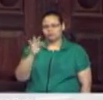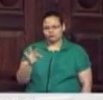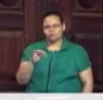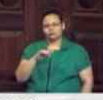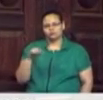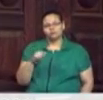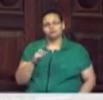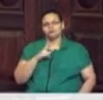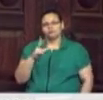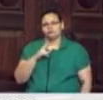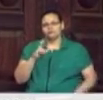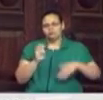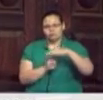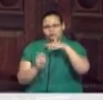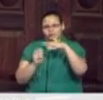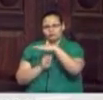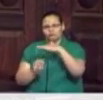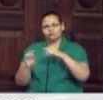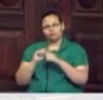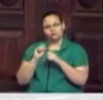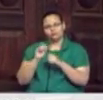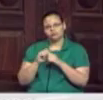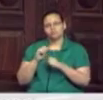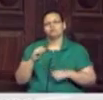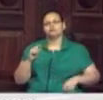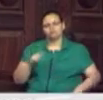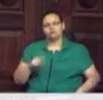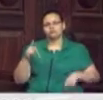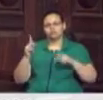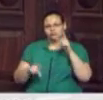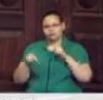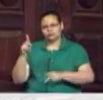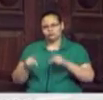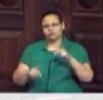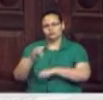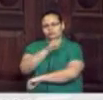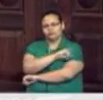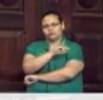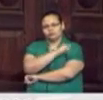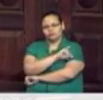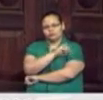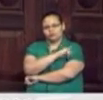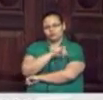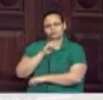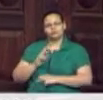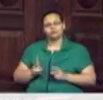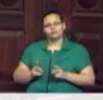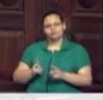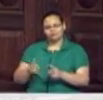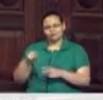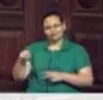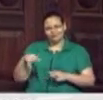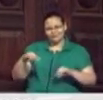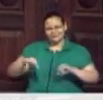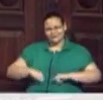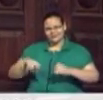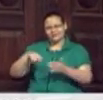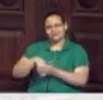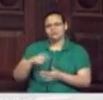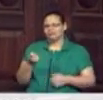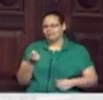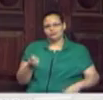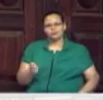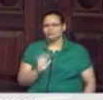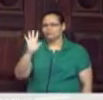público, que estão fazendo com que a população do Estado do Rio de Janeiro seja cada vez mais penalizada por tarifas